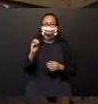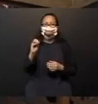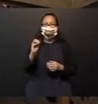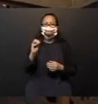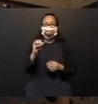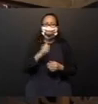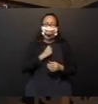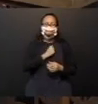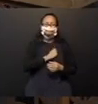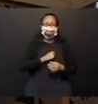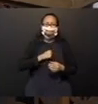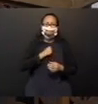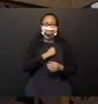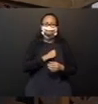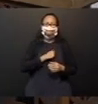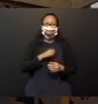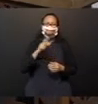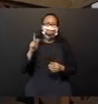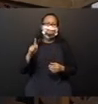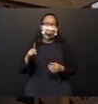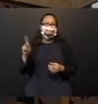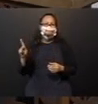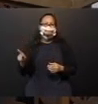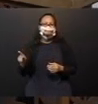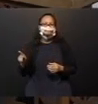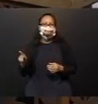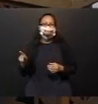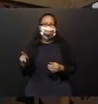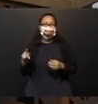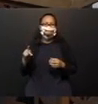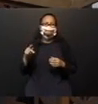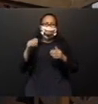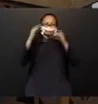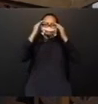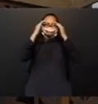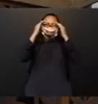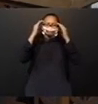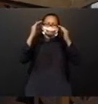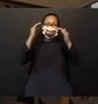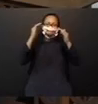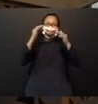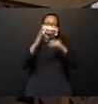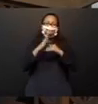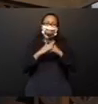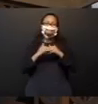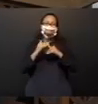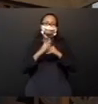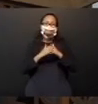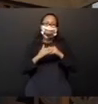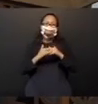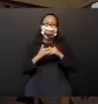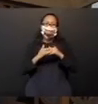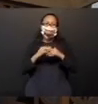morrendo de saudade. Professoras, meu respeito, meu carinho e a minha empatia.